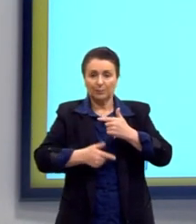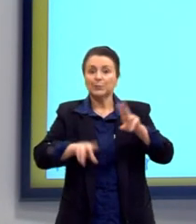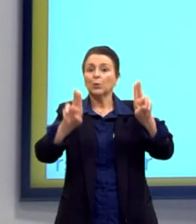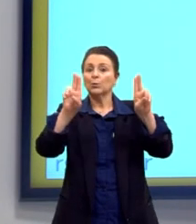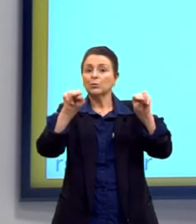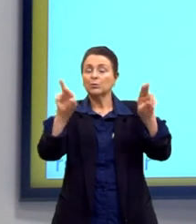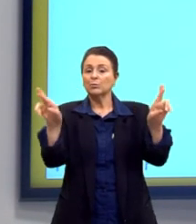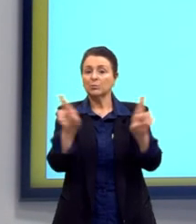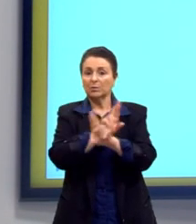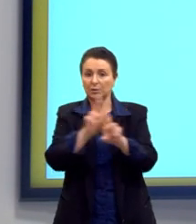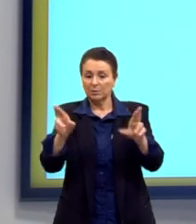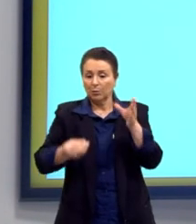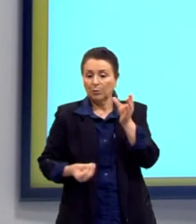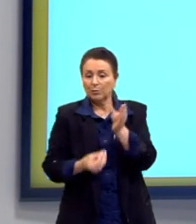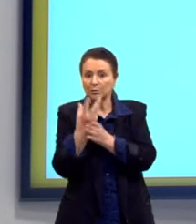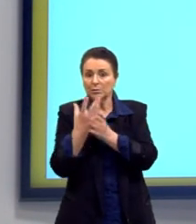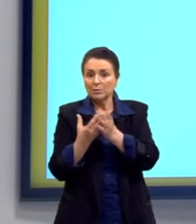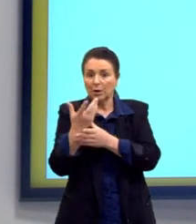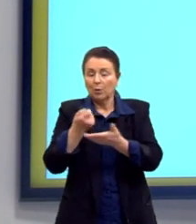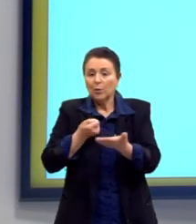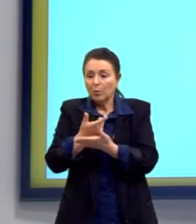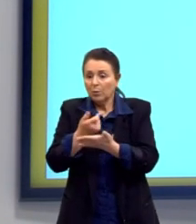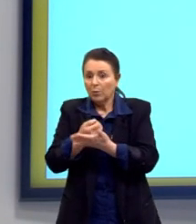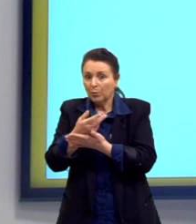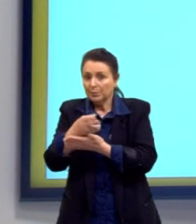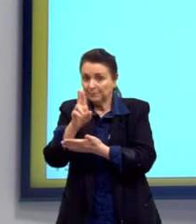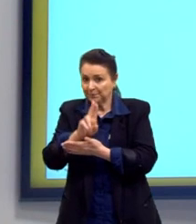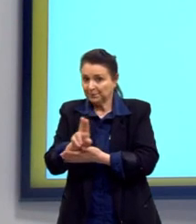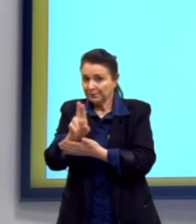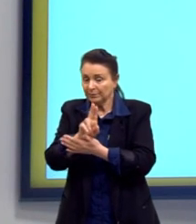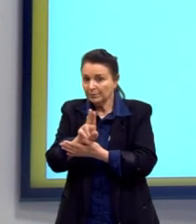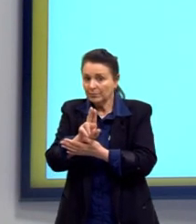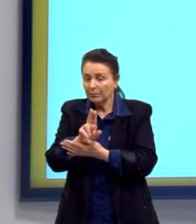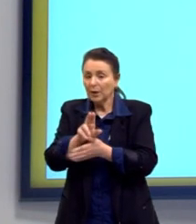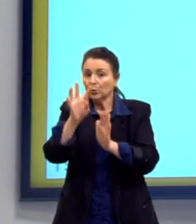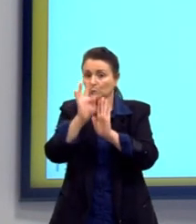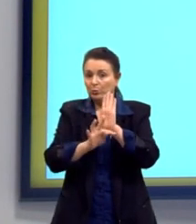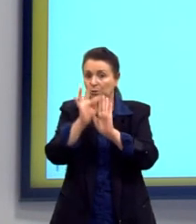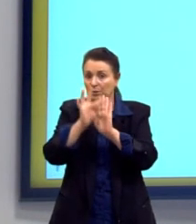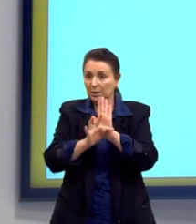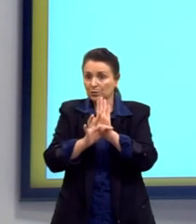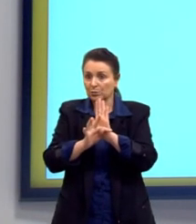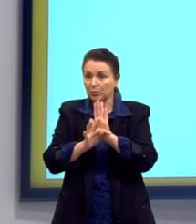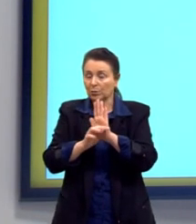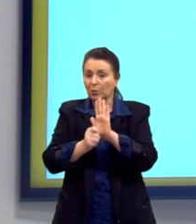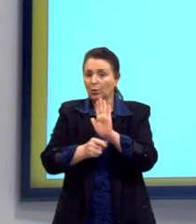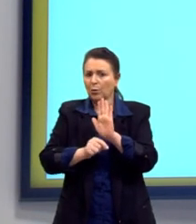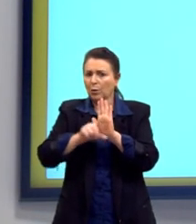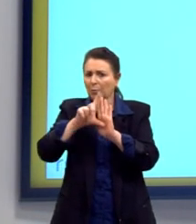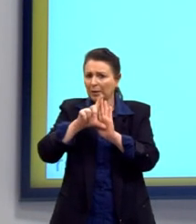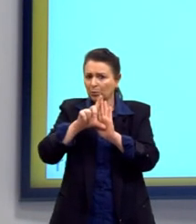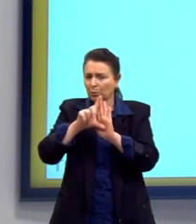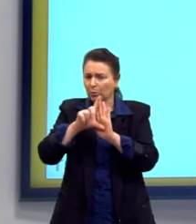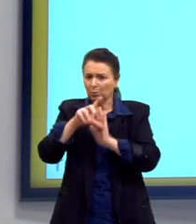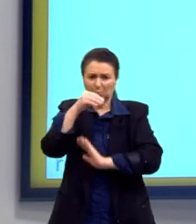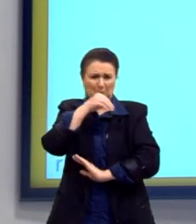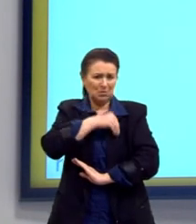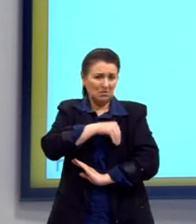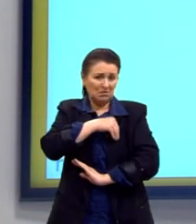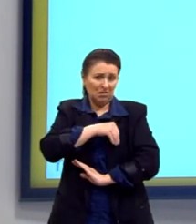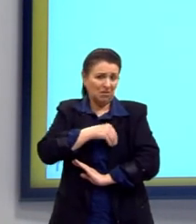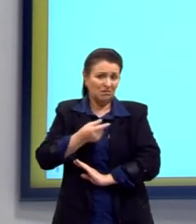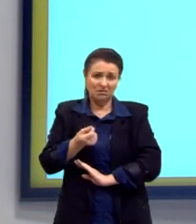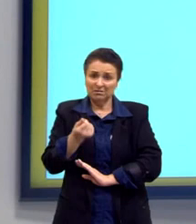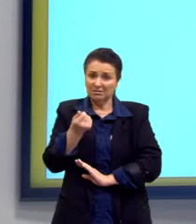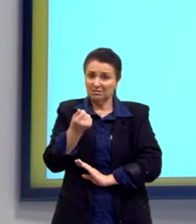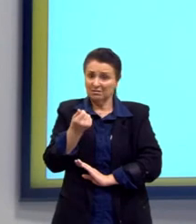tipo de relação entre produção e consumo discutido no texto pressupõe aumento do poder aquisitivo não tá discutindo